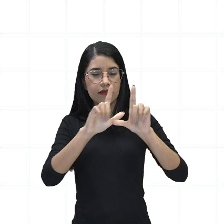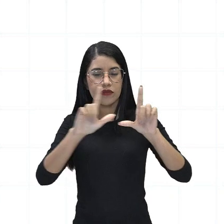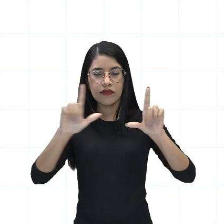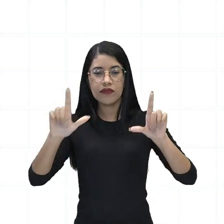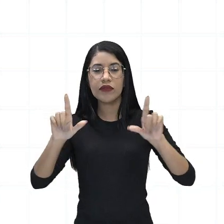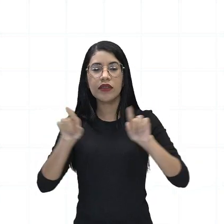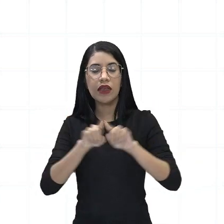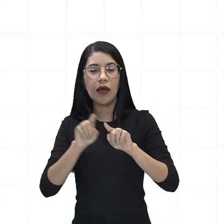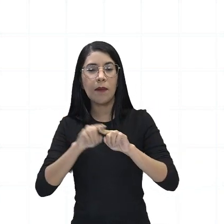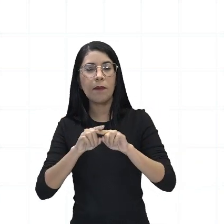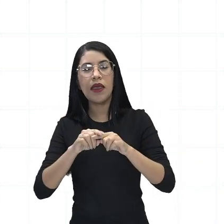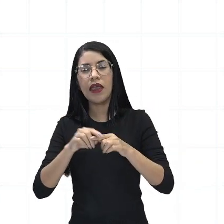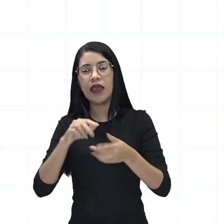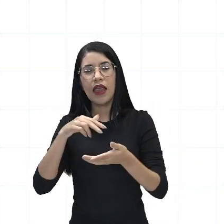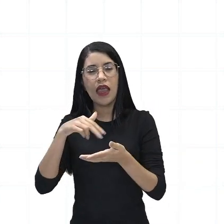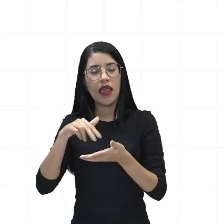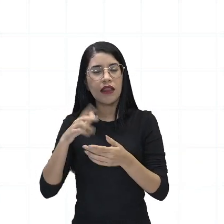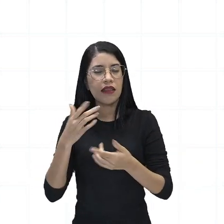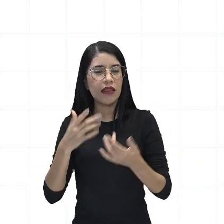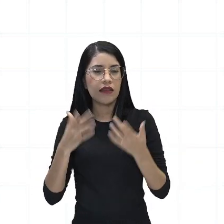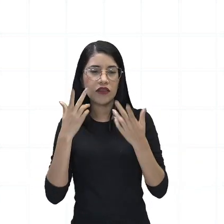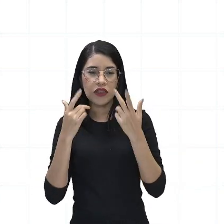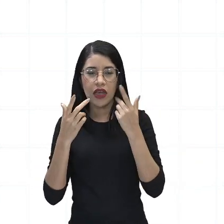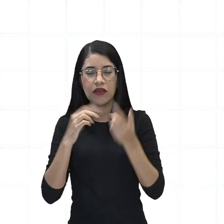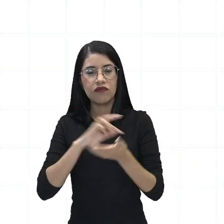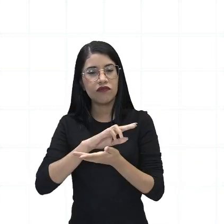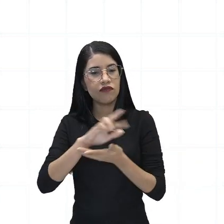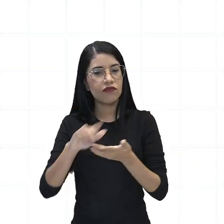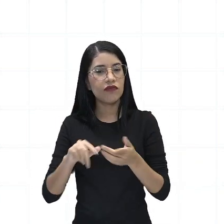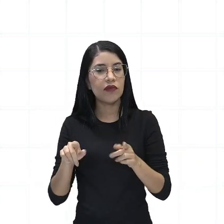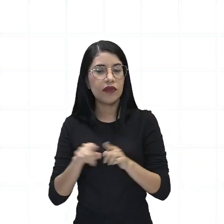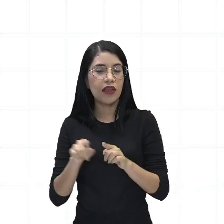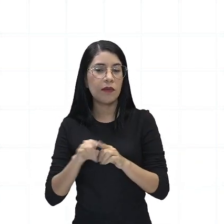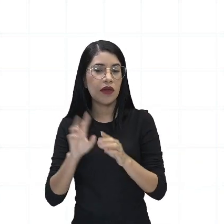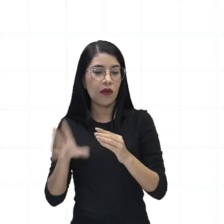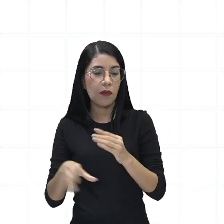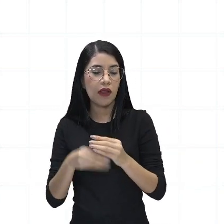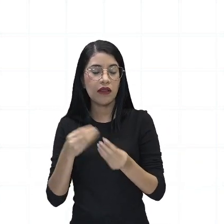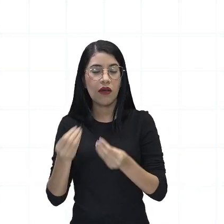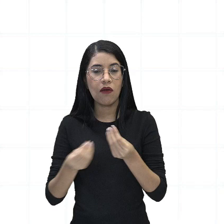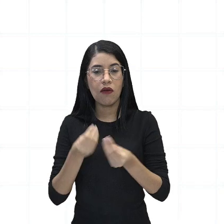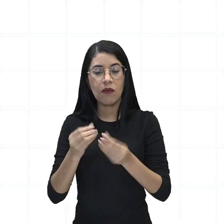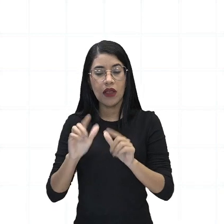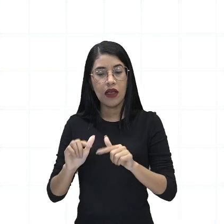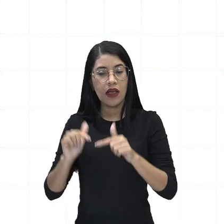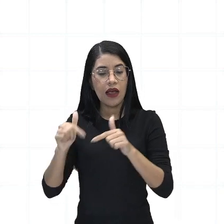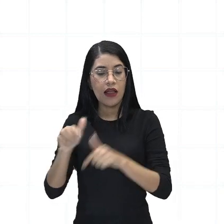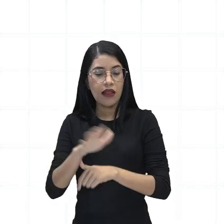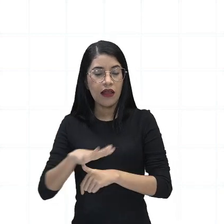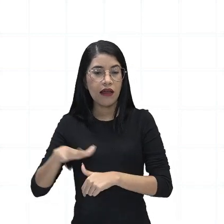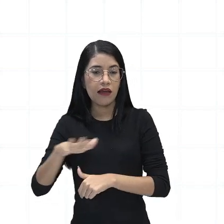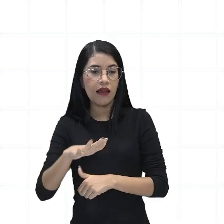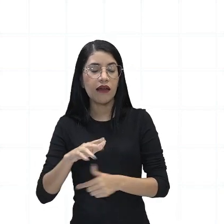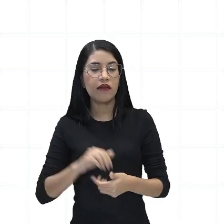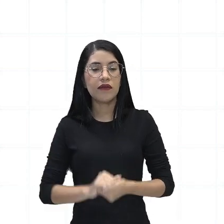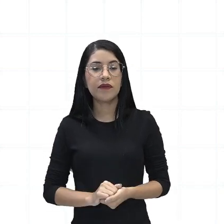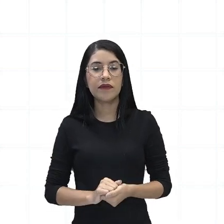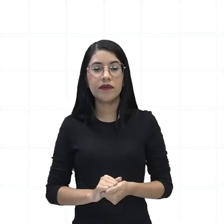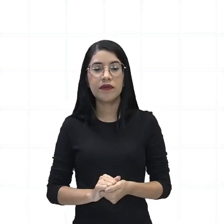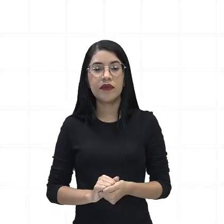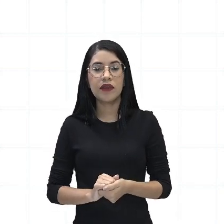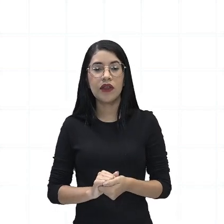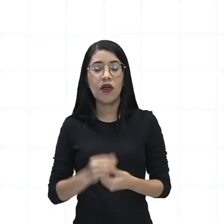animações ou efeitos especiais que completam a ação no palco, mecanismo